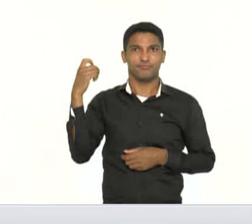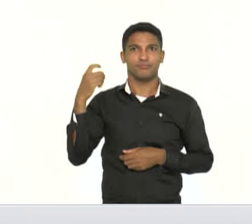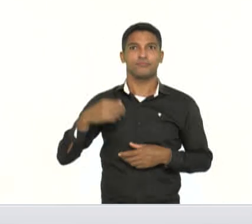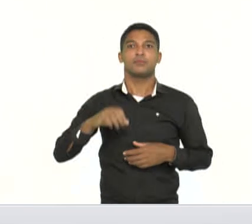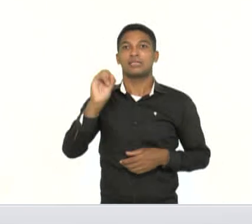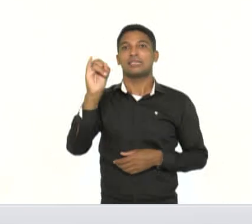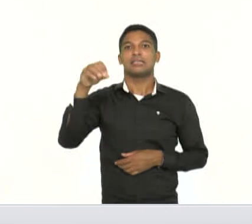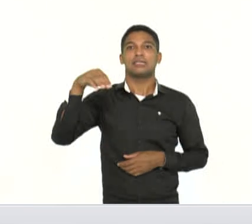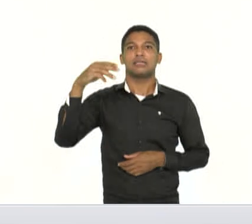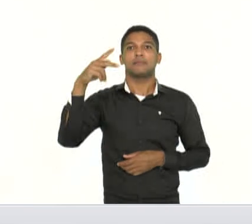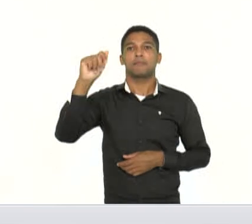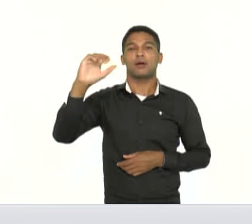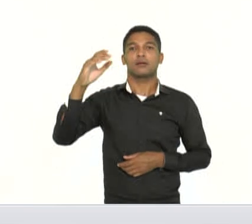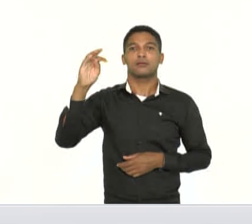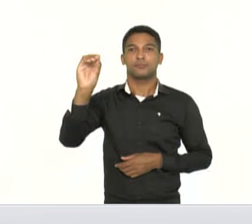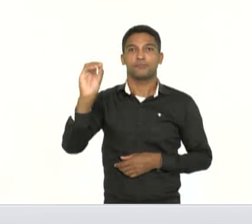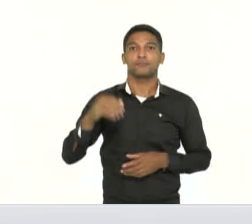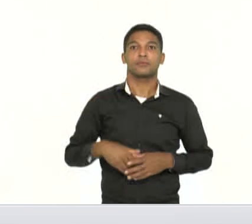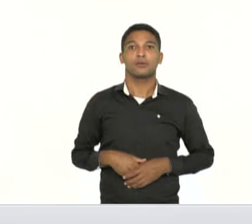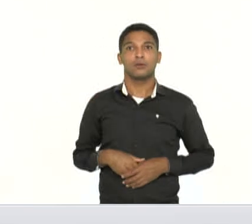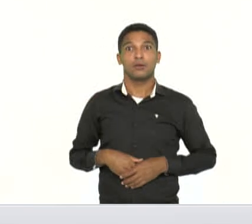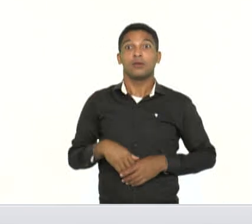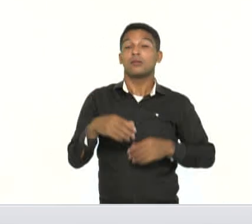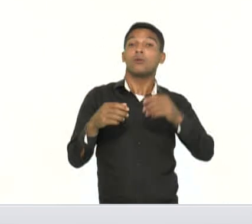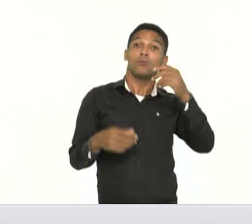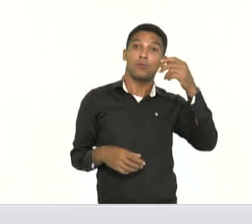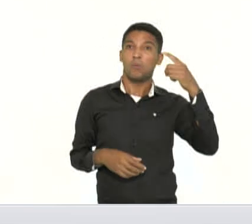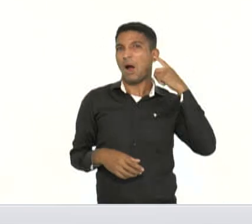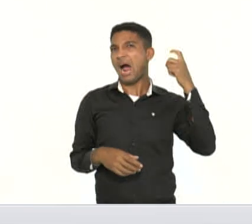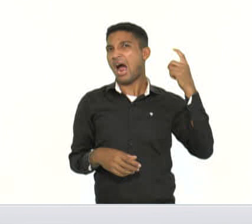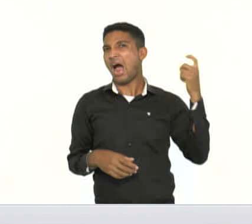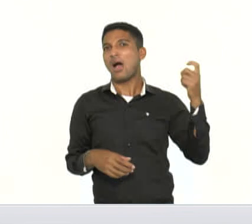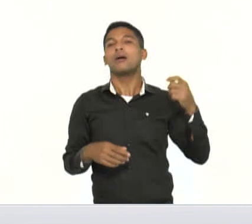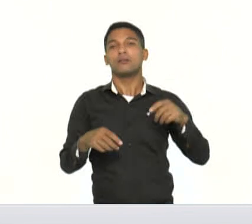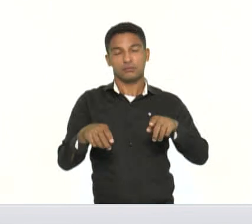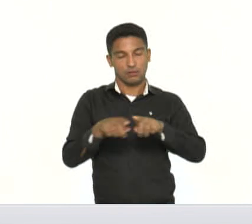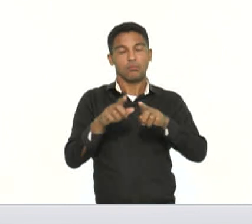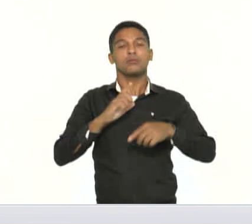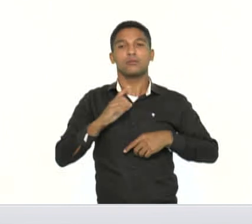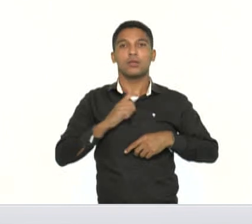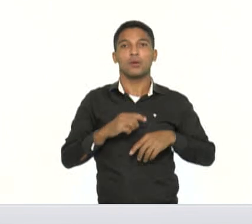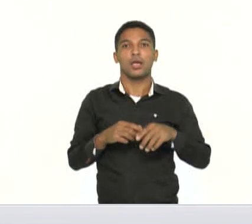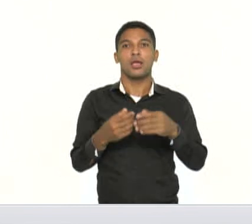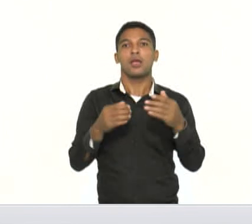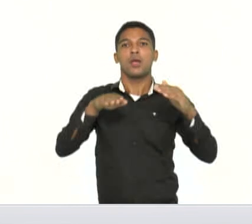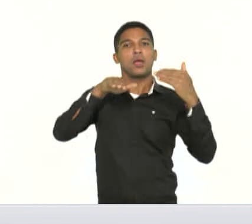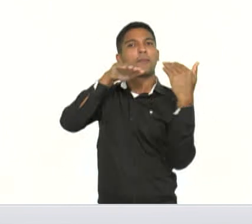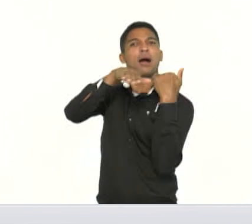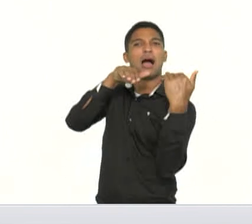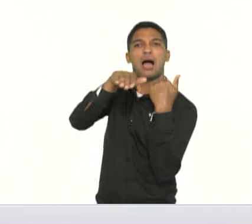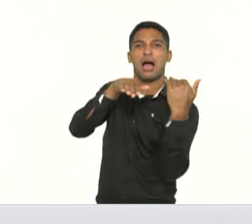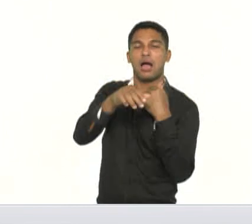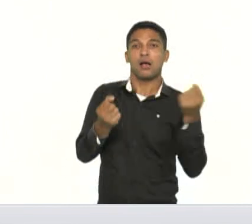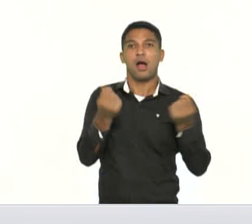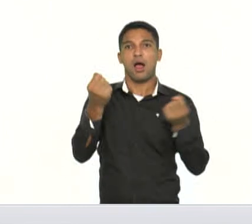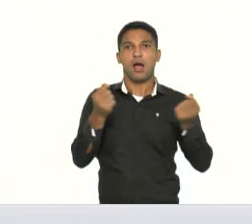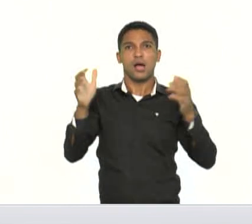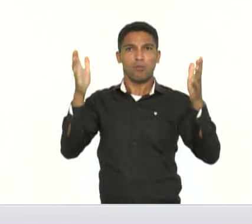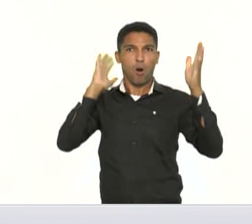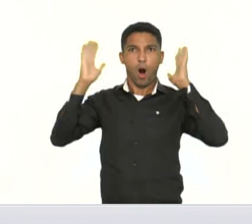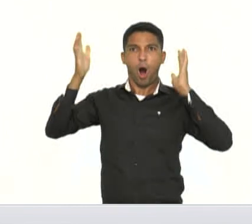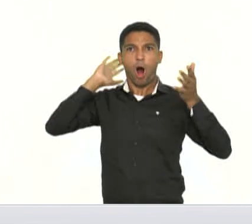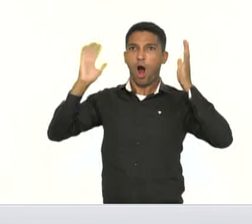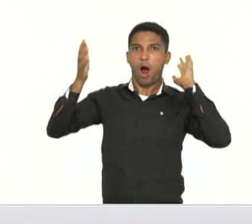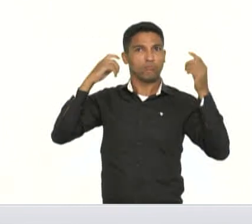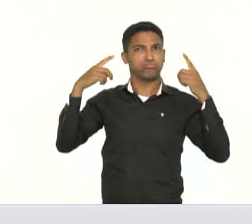por estradas movimentadas, trânsito urbano, fábricas, tráfego aéreo,